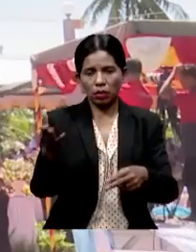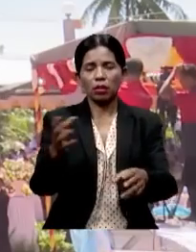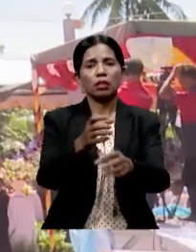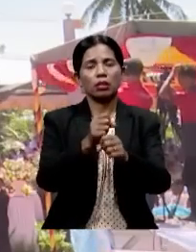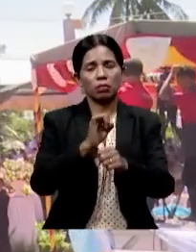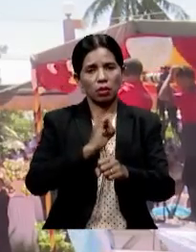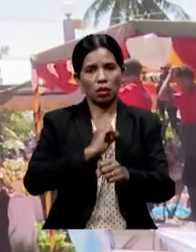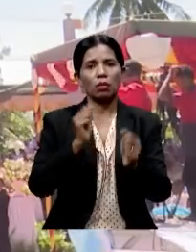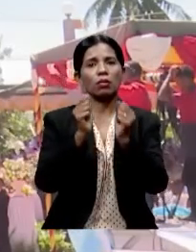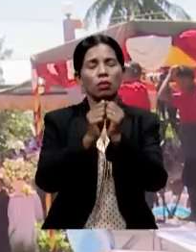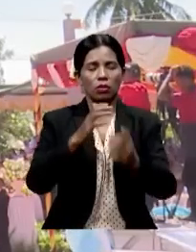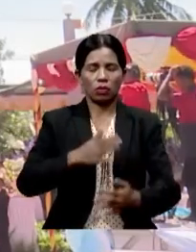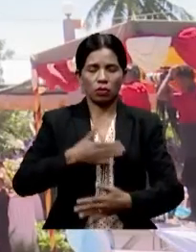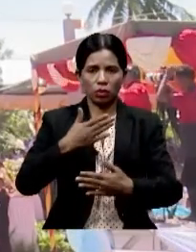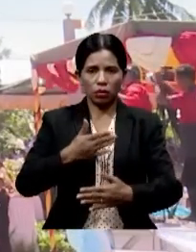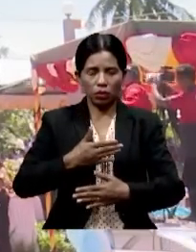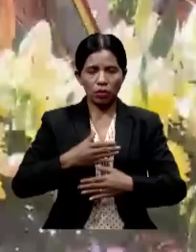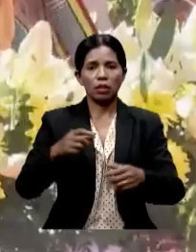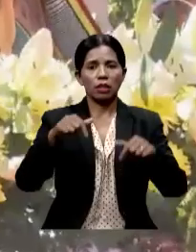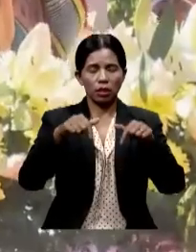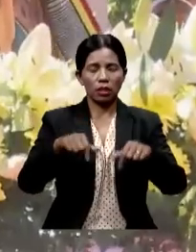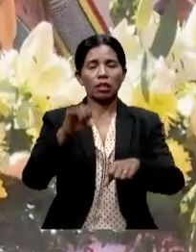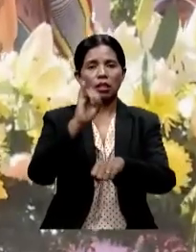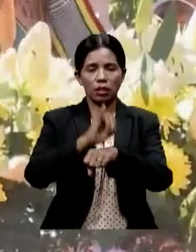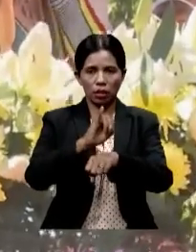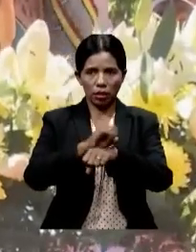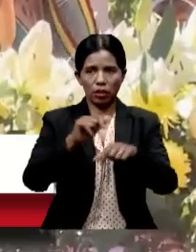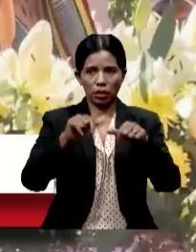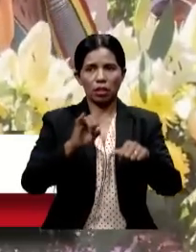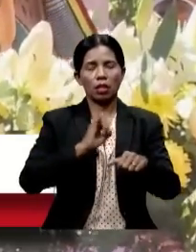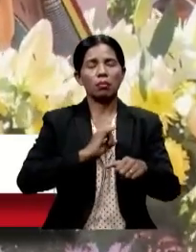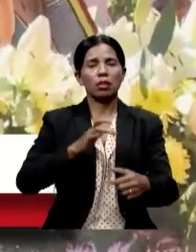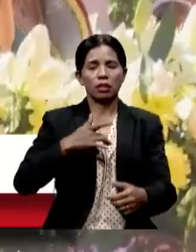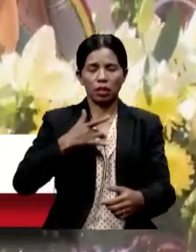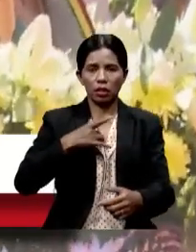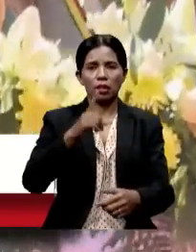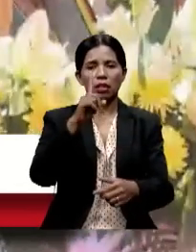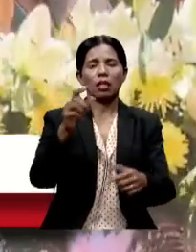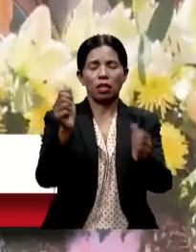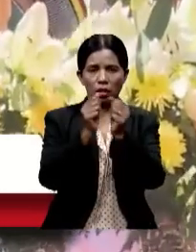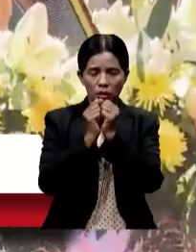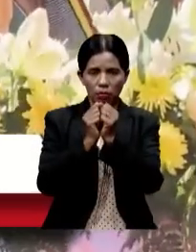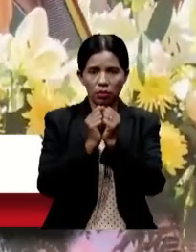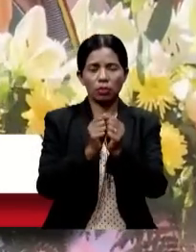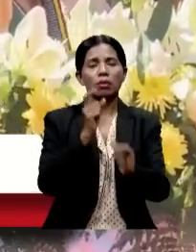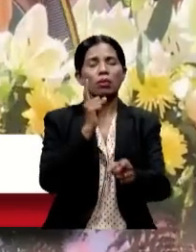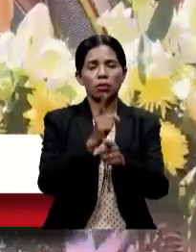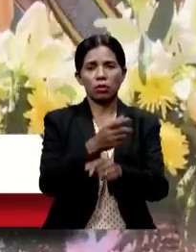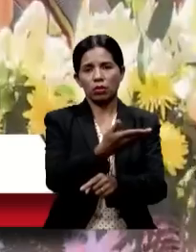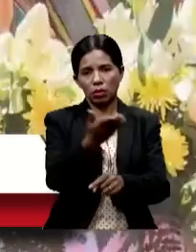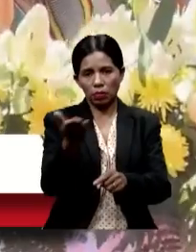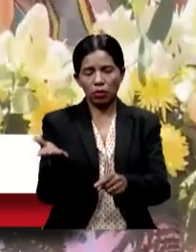oxolo ihe diocese irene. Hau mos senti idareit ona no hamutu teves ho itabot